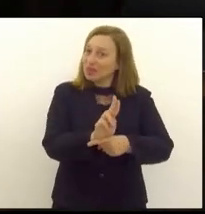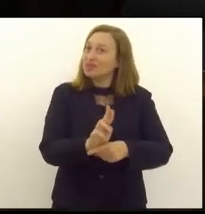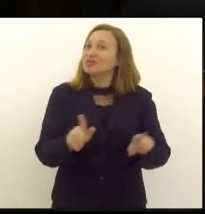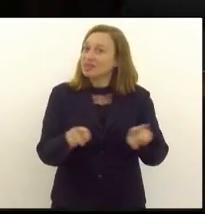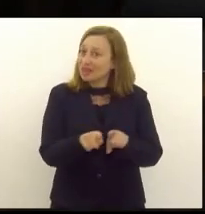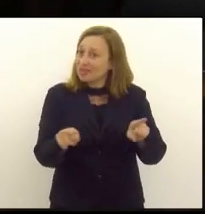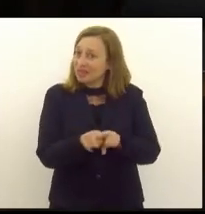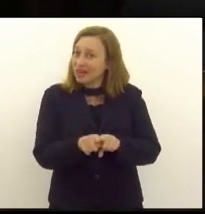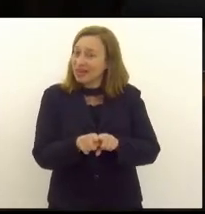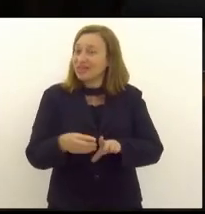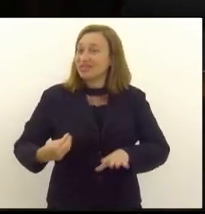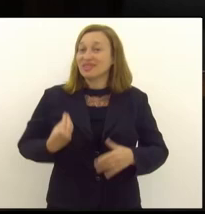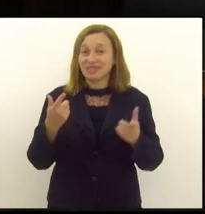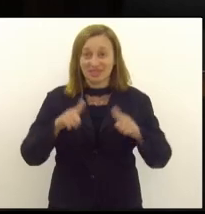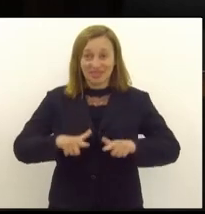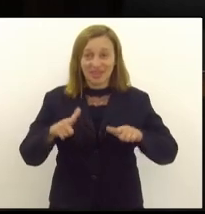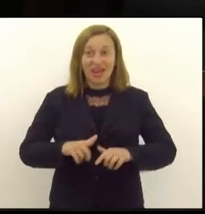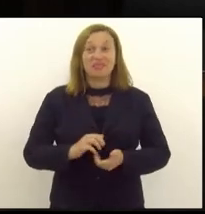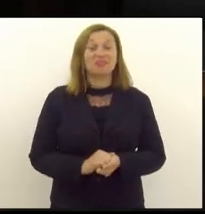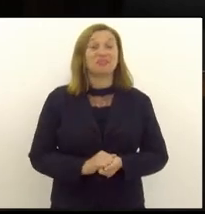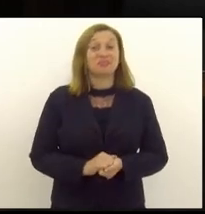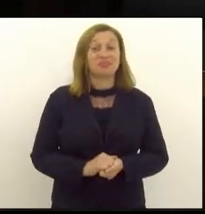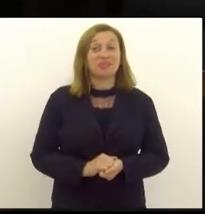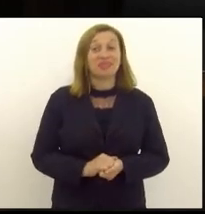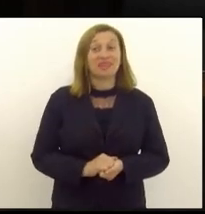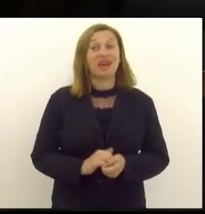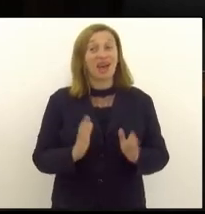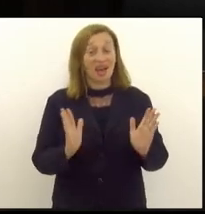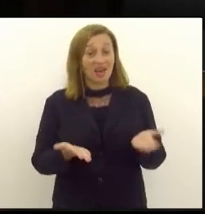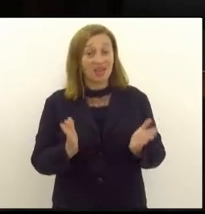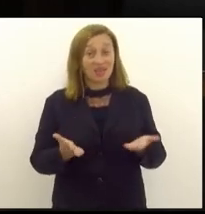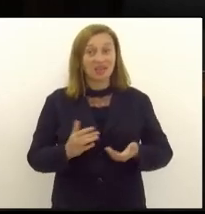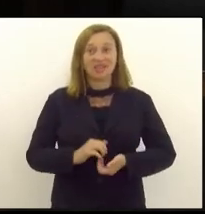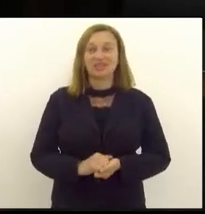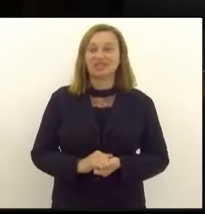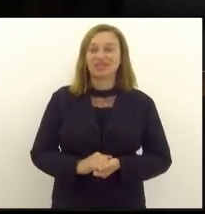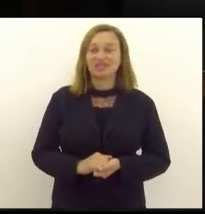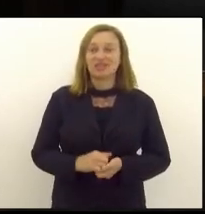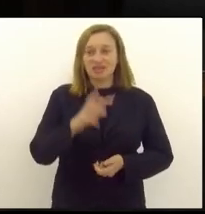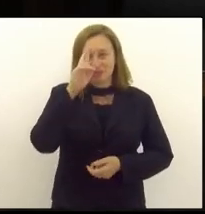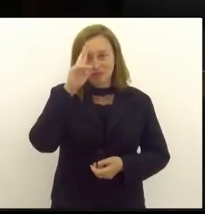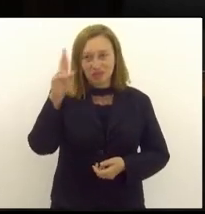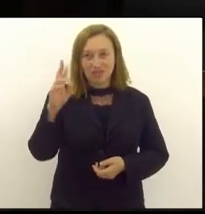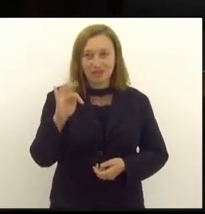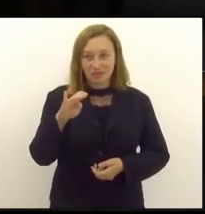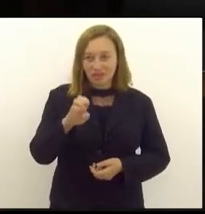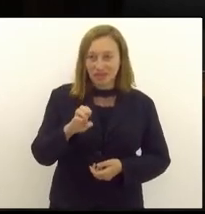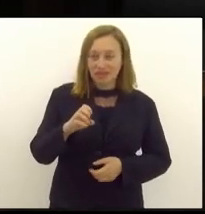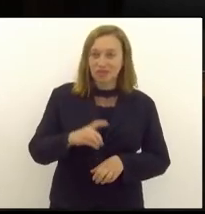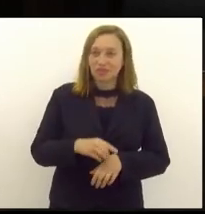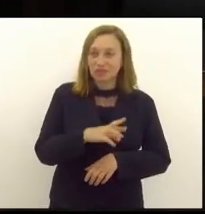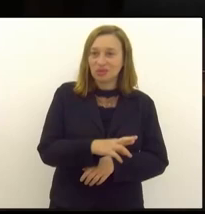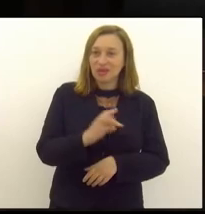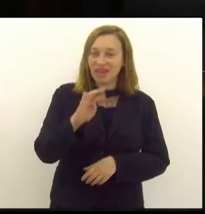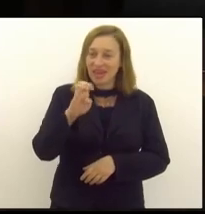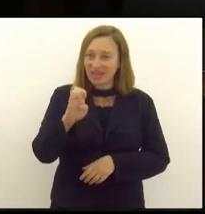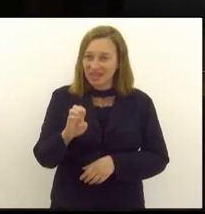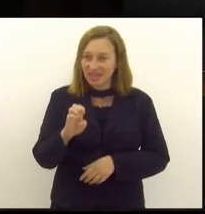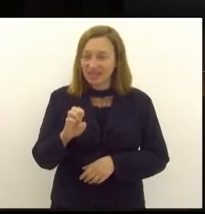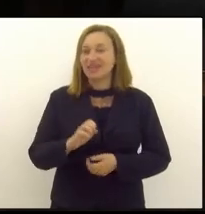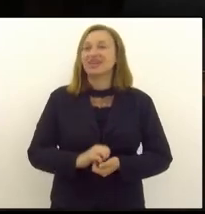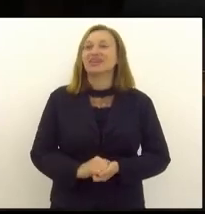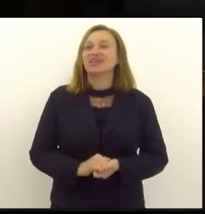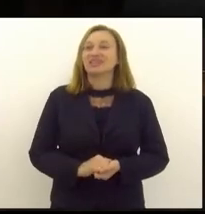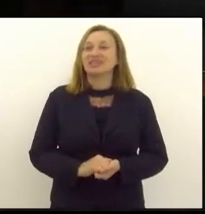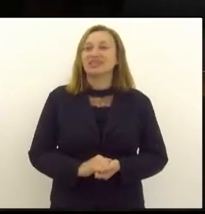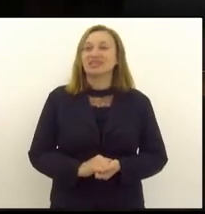que fazem aqui presente. Vou passar a palavra agora para o meu chefe de gabinete, doutor Eric José Guimarães de